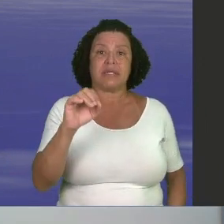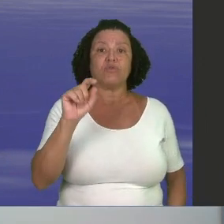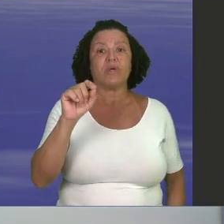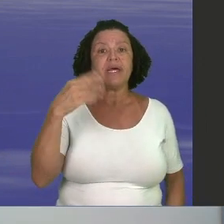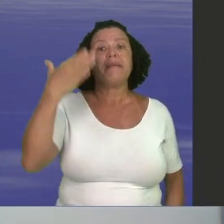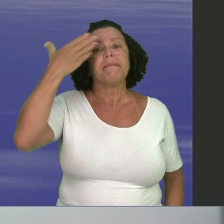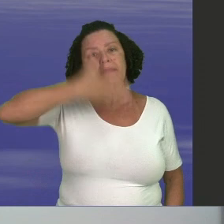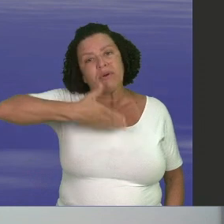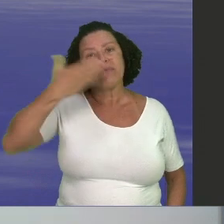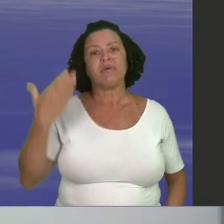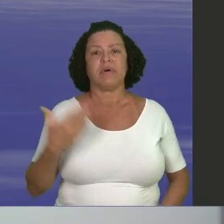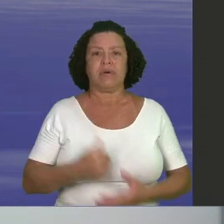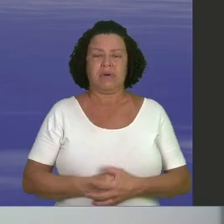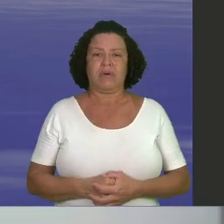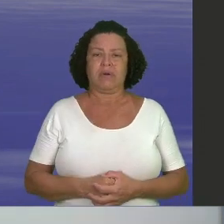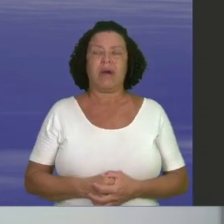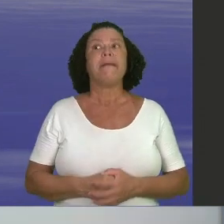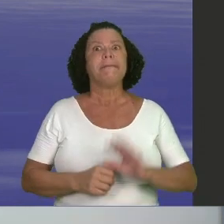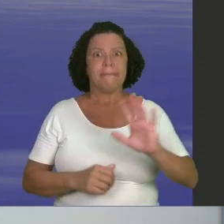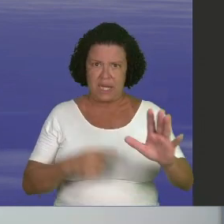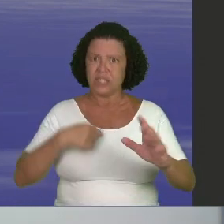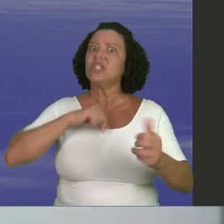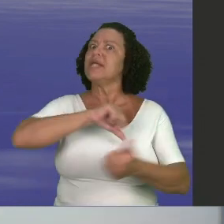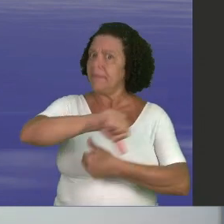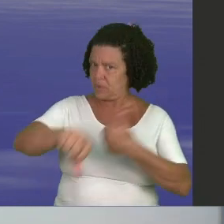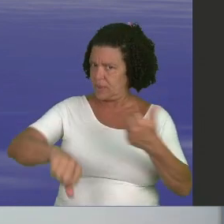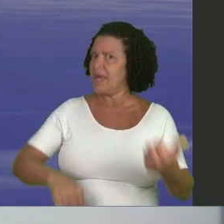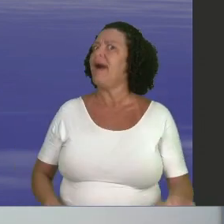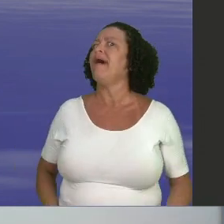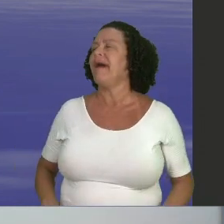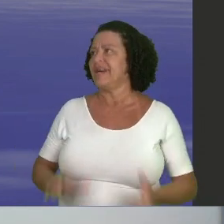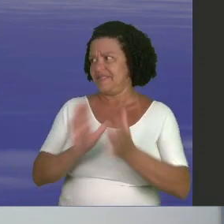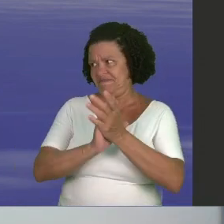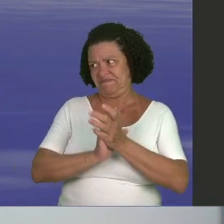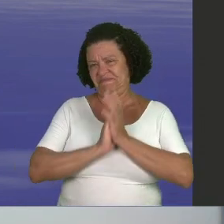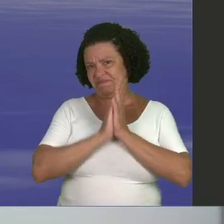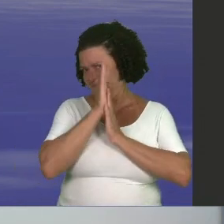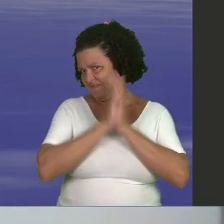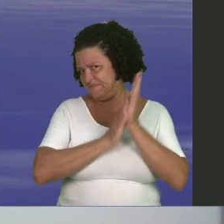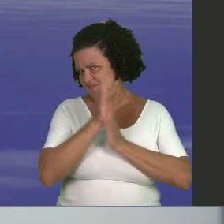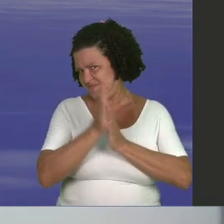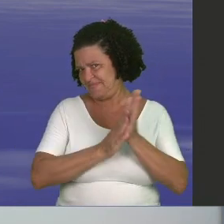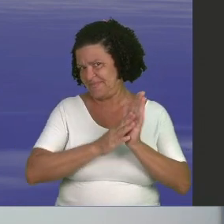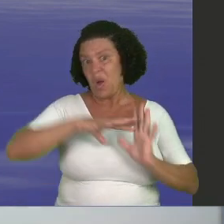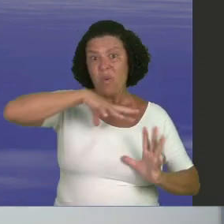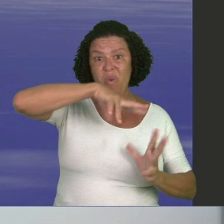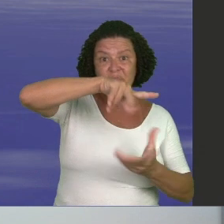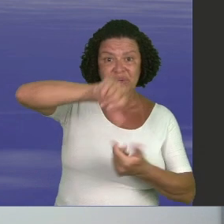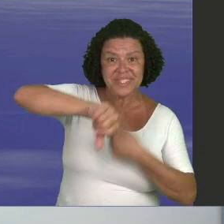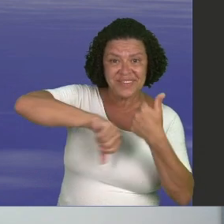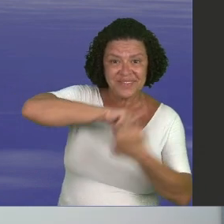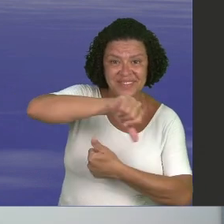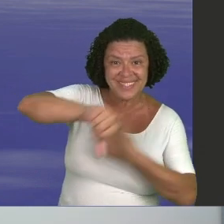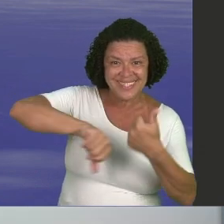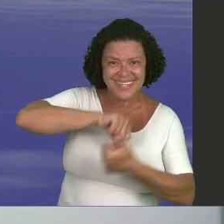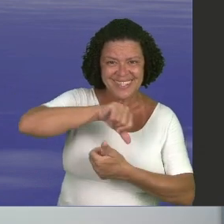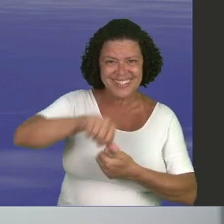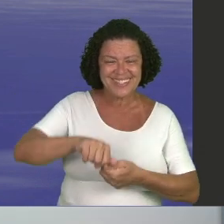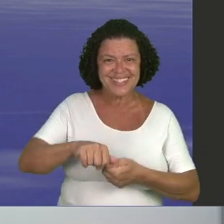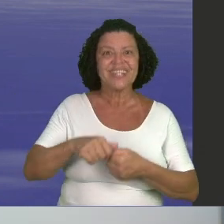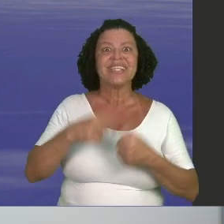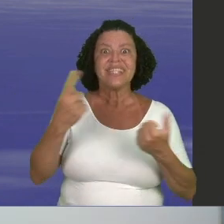provação. Mas estamos mudando e precisamos mudar, porque o mundo está tornando agora um mundo